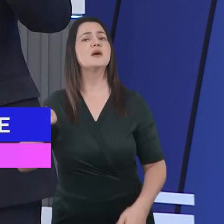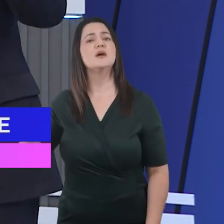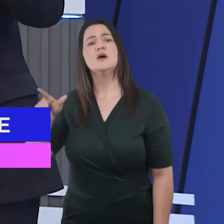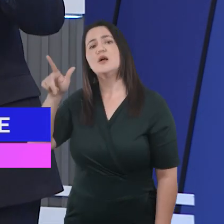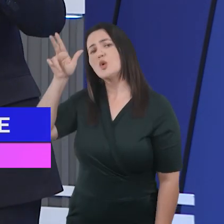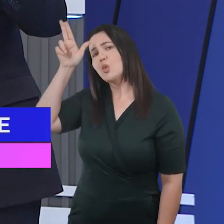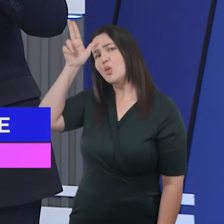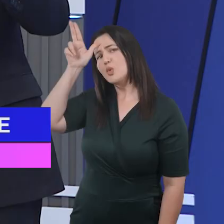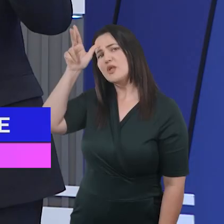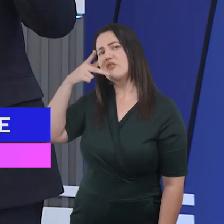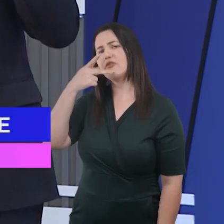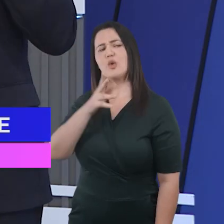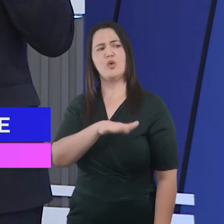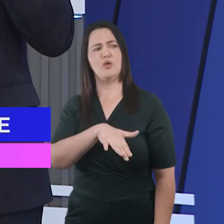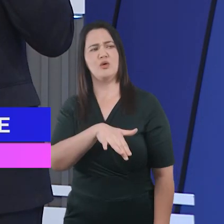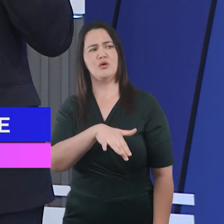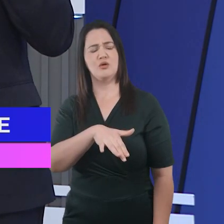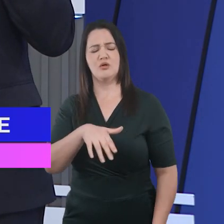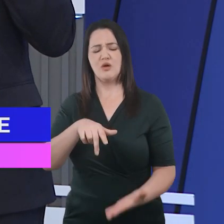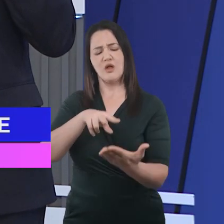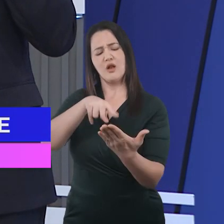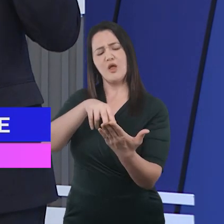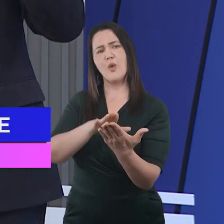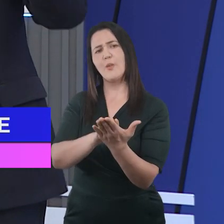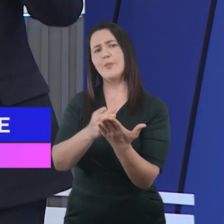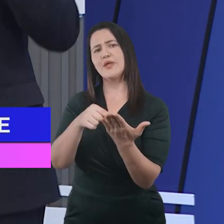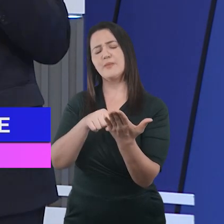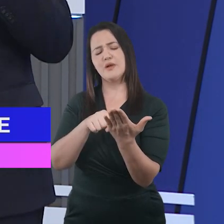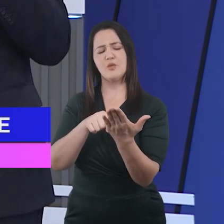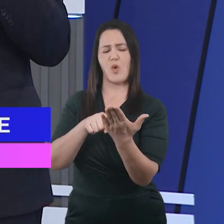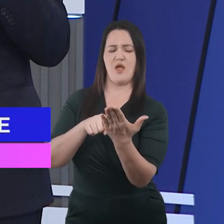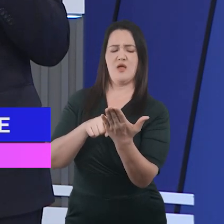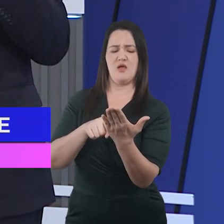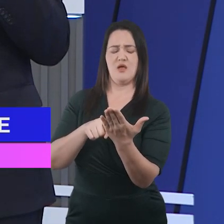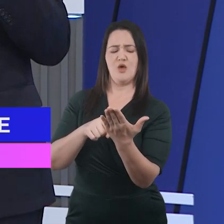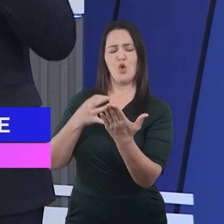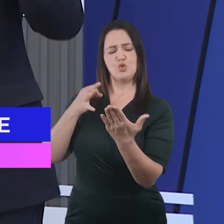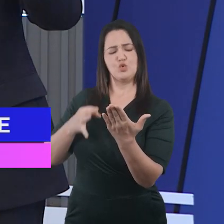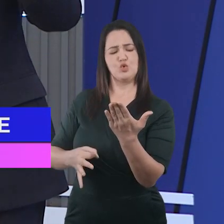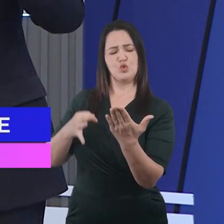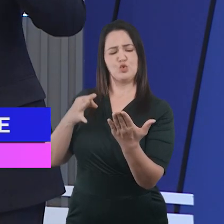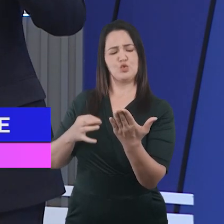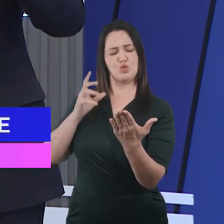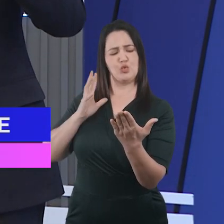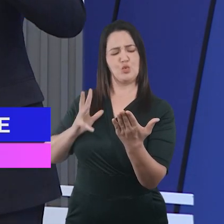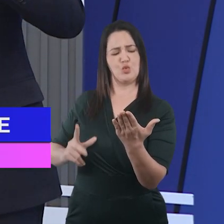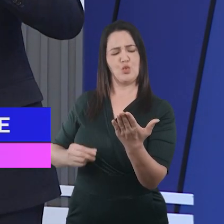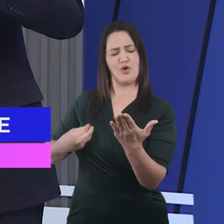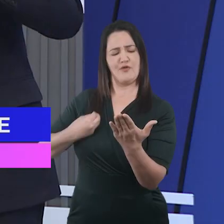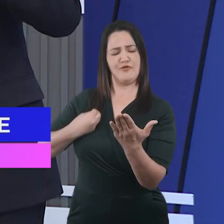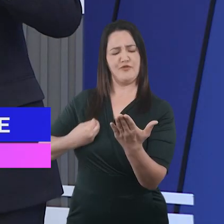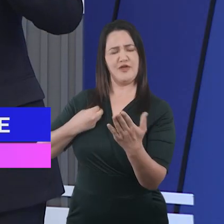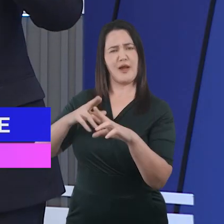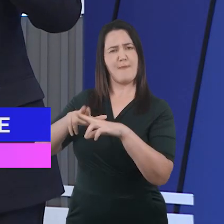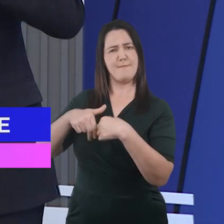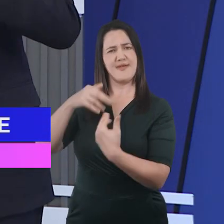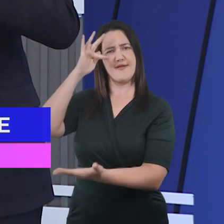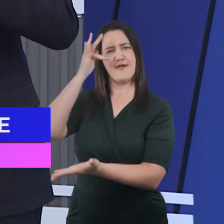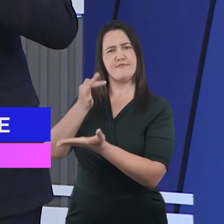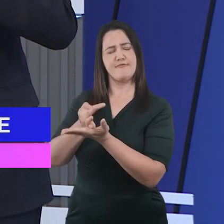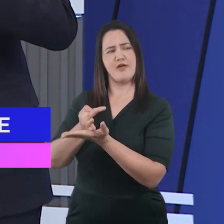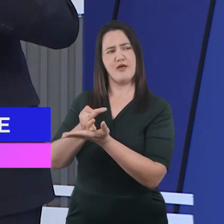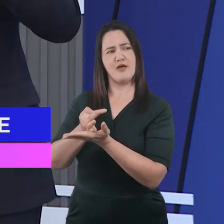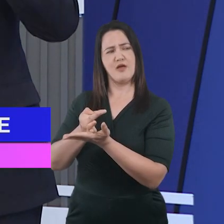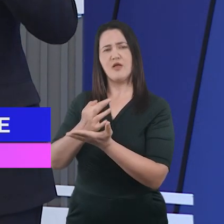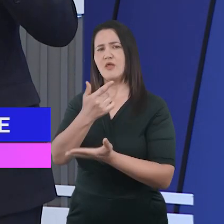justo viverá pela fé, por que eu tenho que pagar o meu perdão? Eu sou perdoado mediante a minha fé. E foi por isso que ele publicou as suas